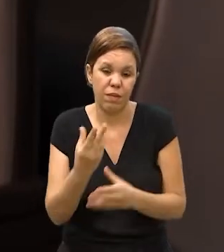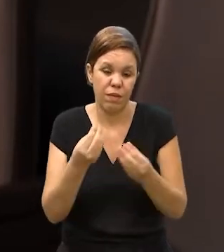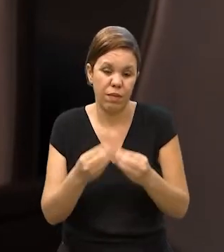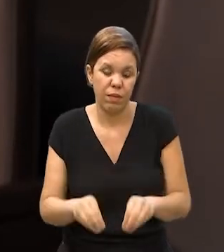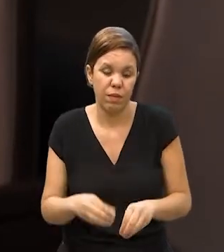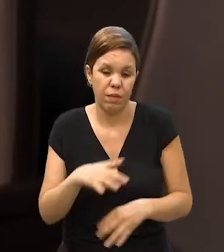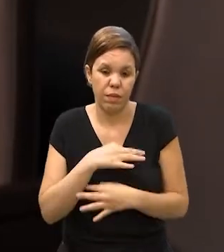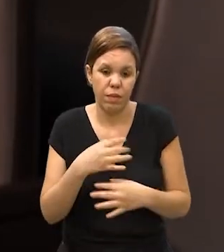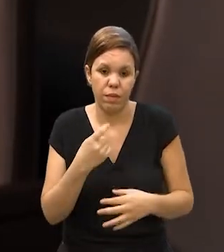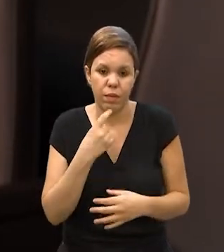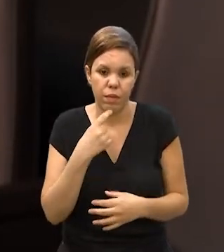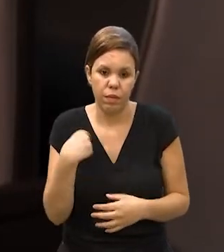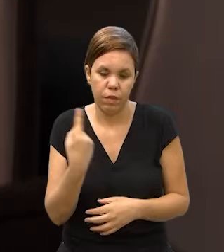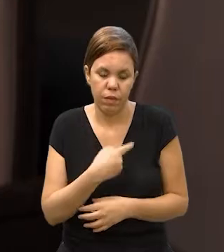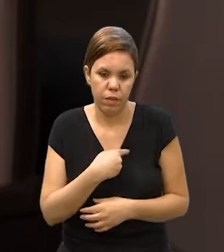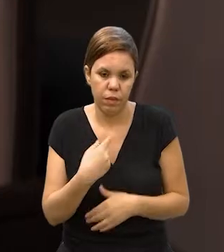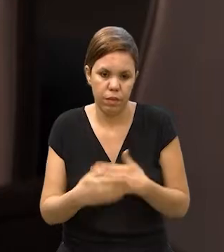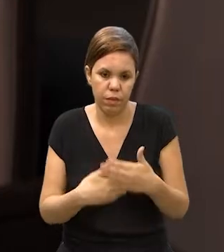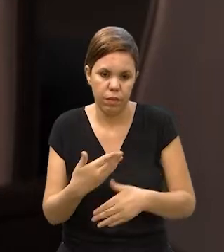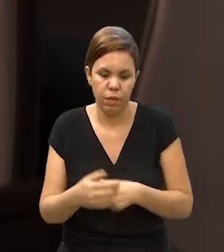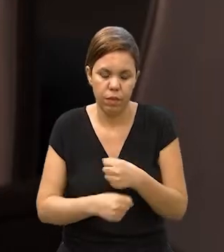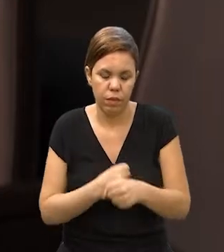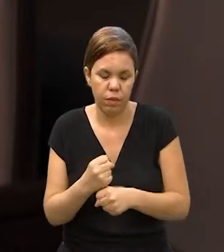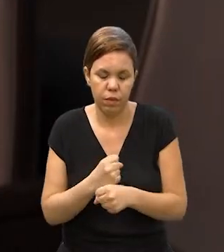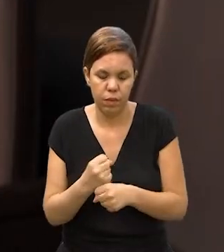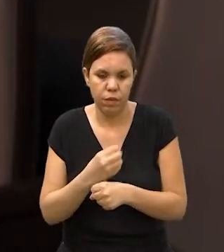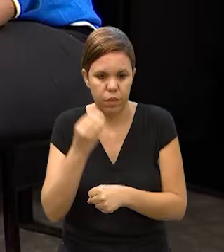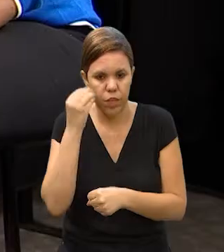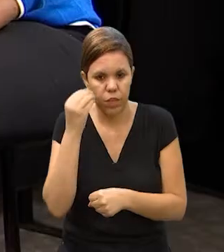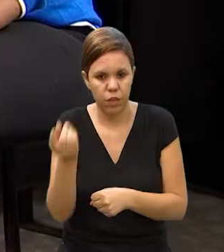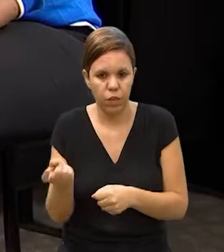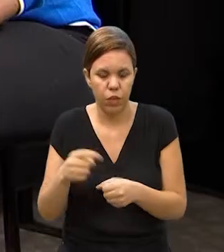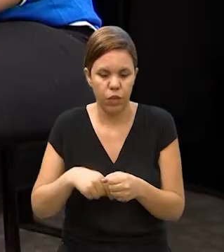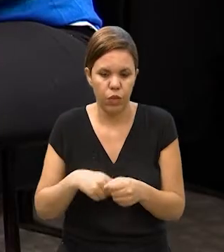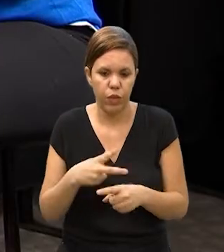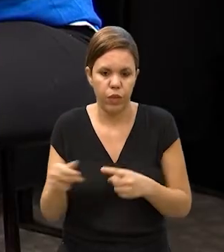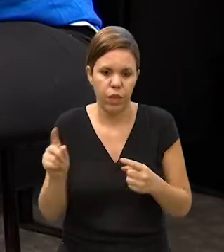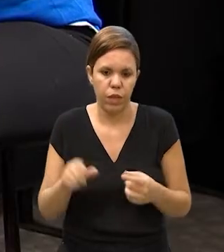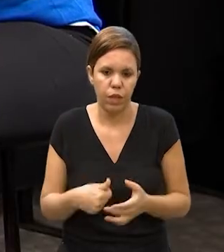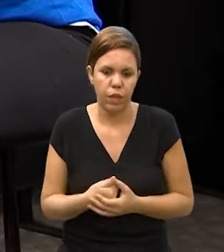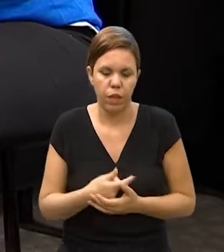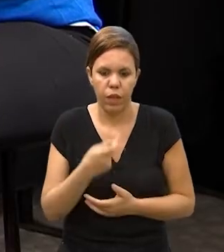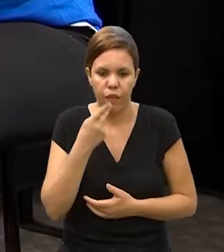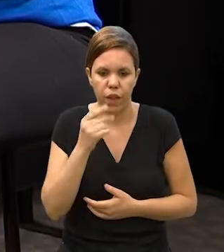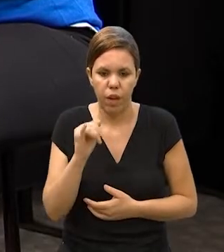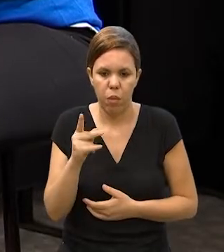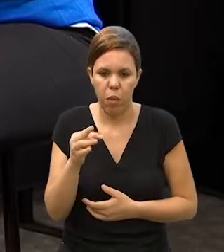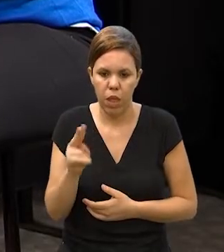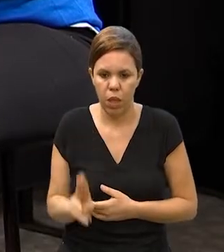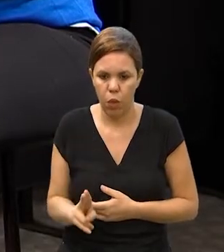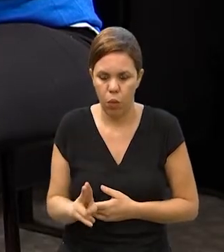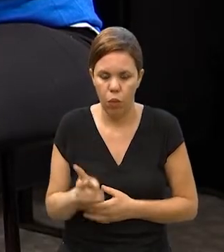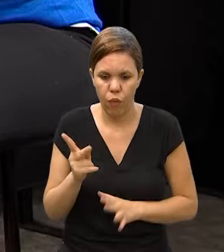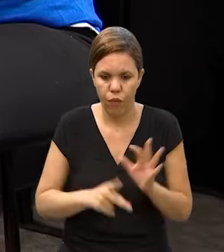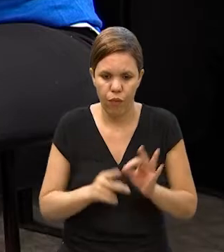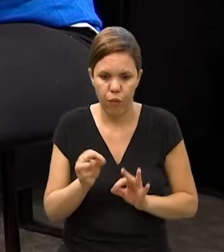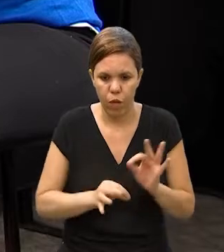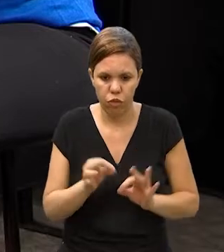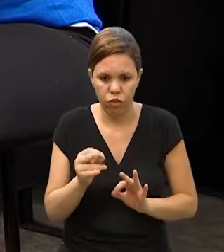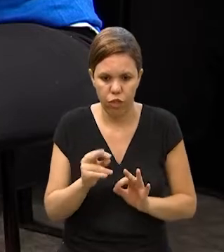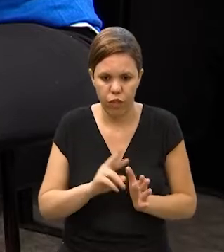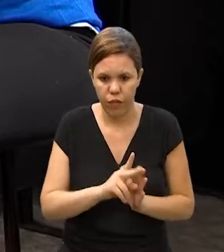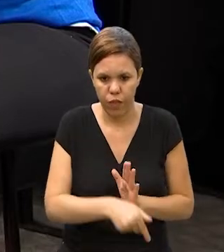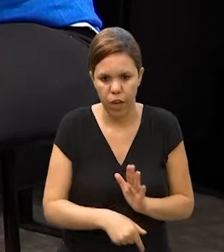para a cidade de Campinas e que a gente vai, ao longo dos anos, tentar reverter isso. E ainda falando de IPTU, o senhor tem vários projetos nesse sentido,